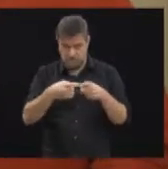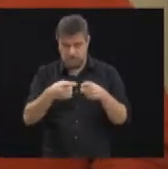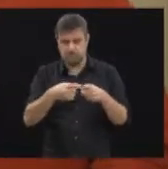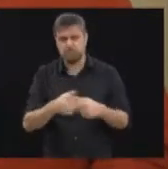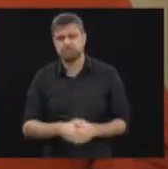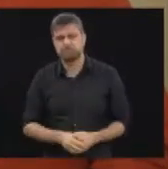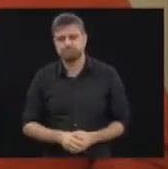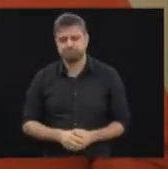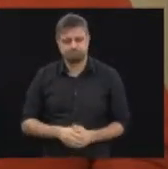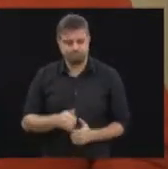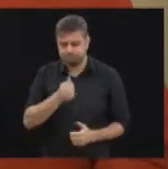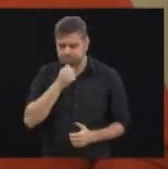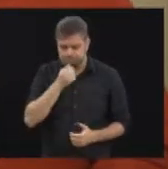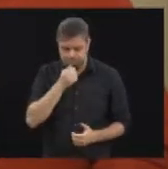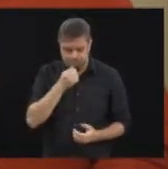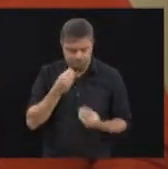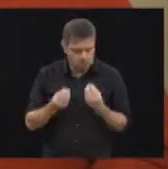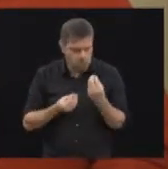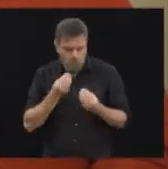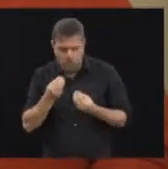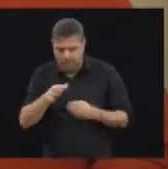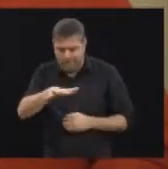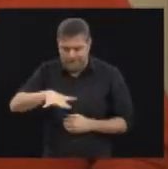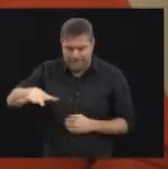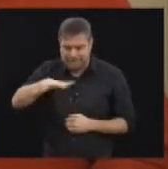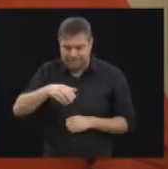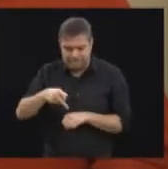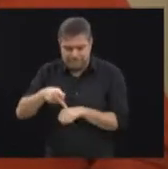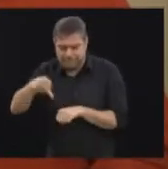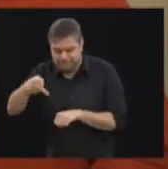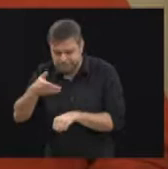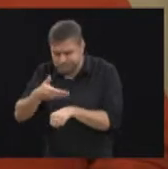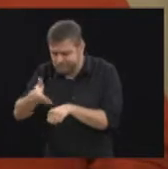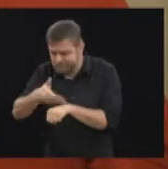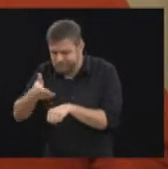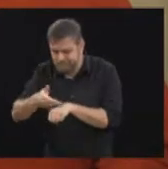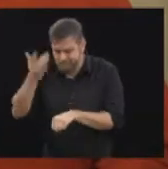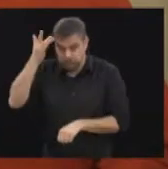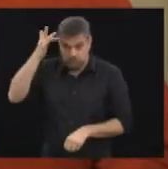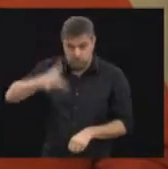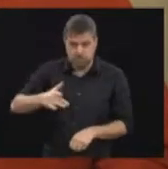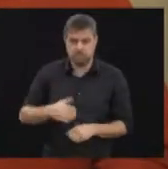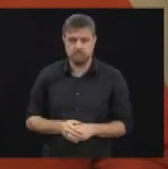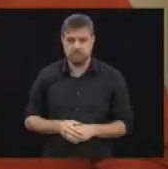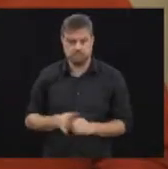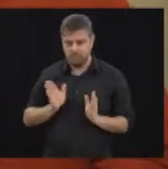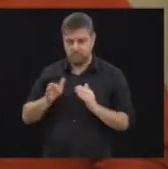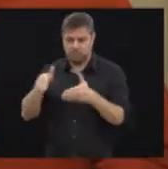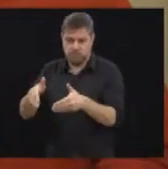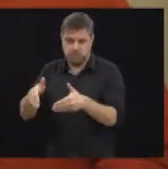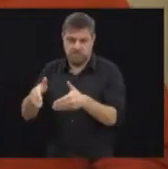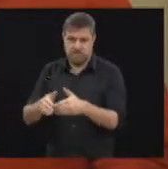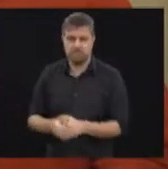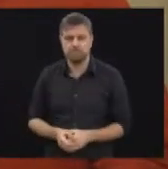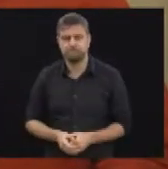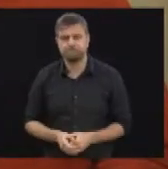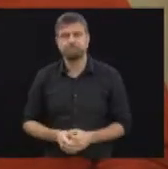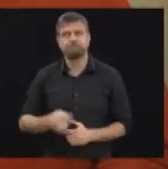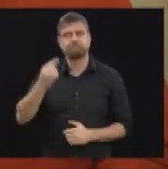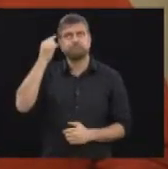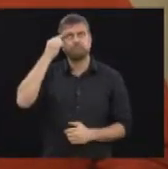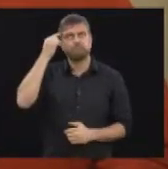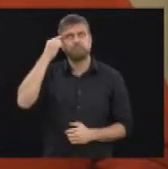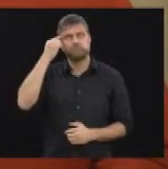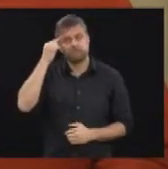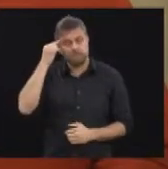médico e ainda não sabia exatamente o que eu ia fazer de residência. Então eu não comecei direto, né, a